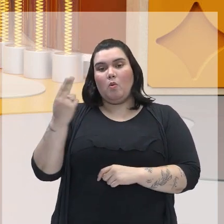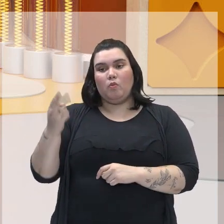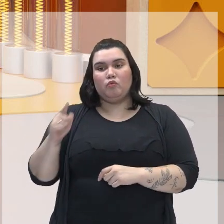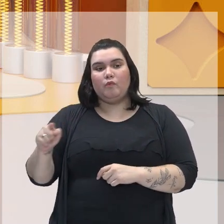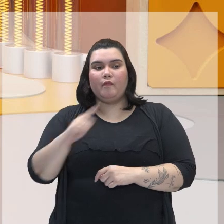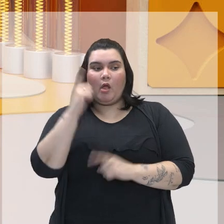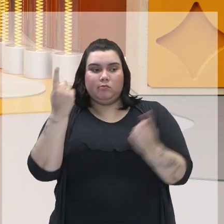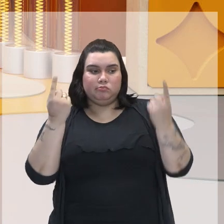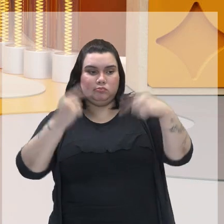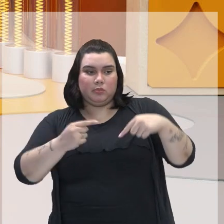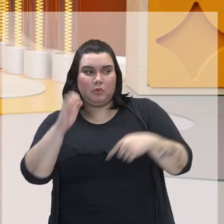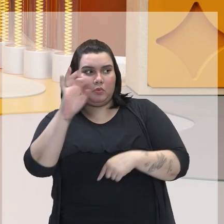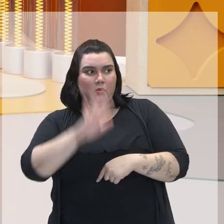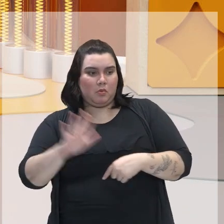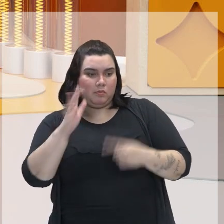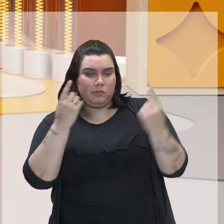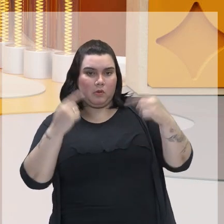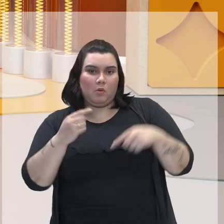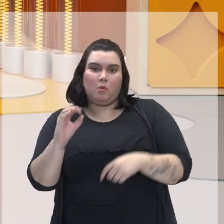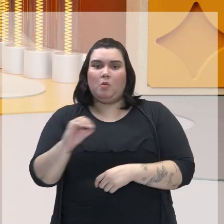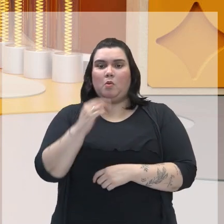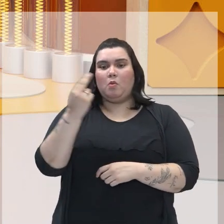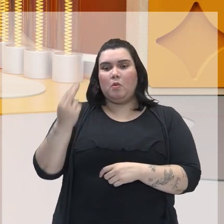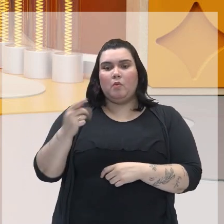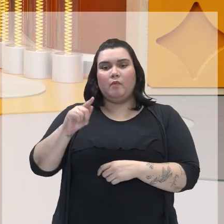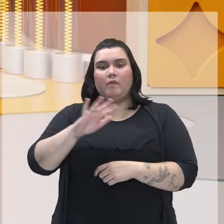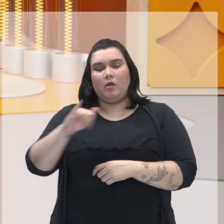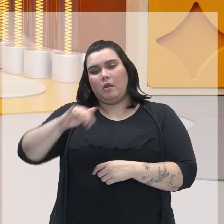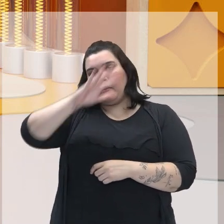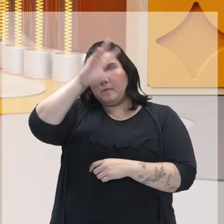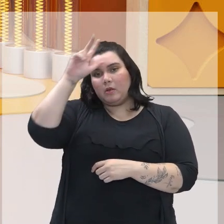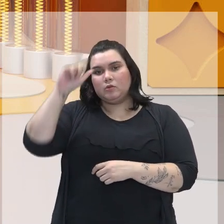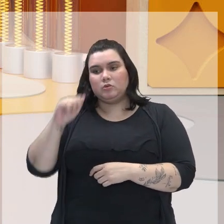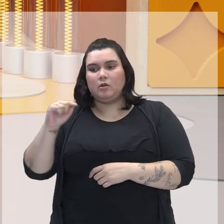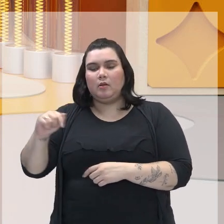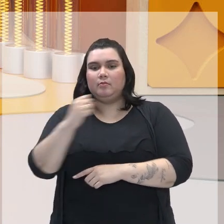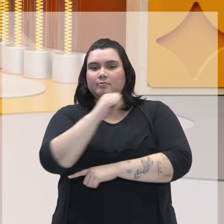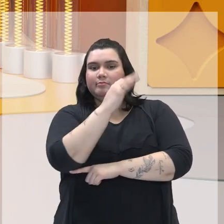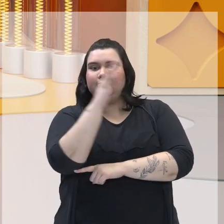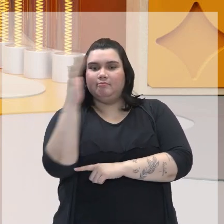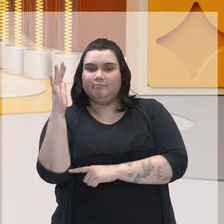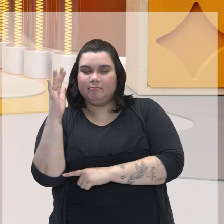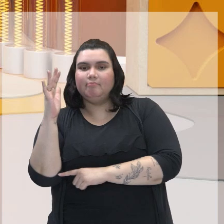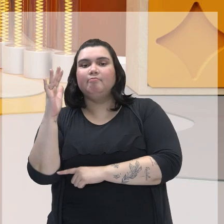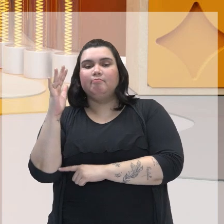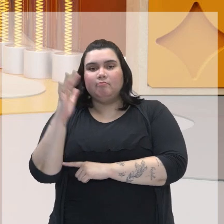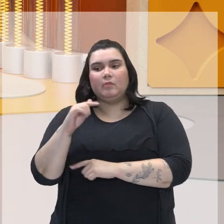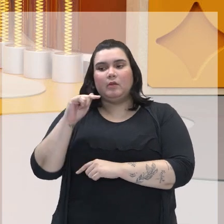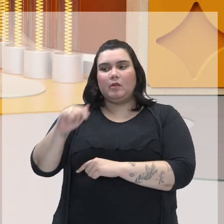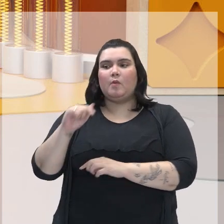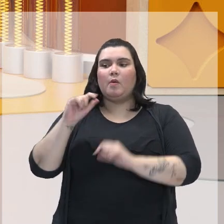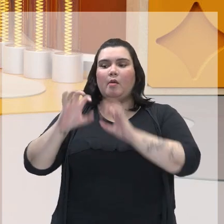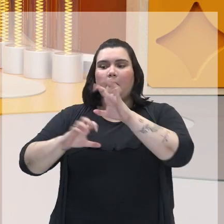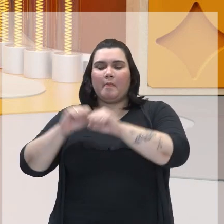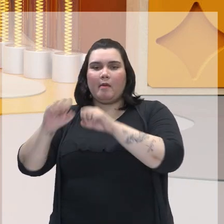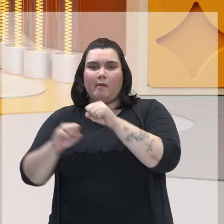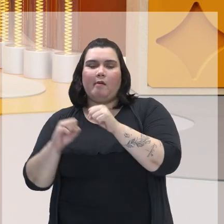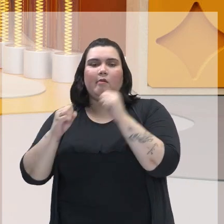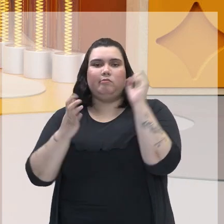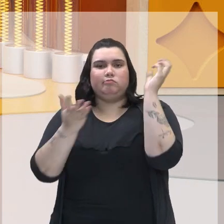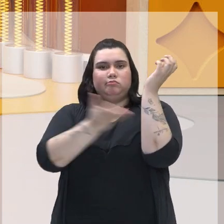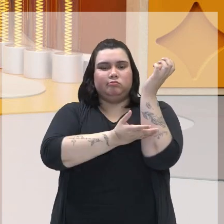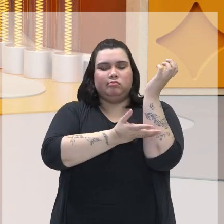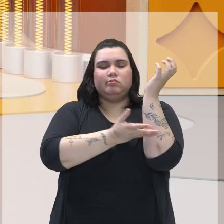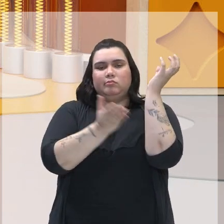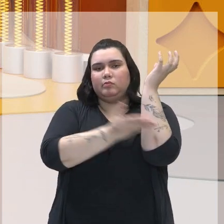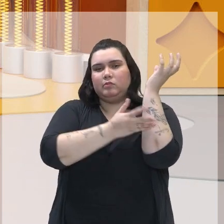na Europa, pelos países aliados, ou você vai para a Amazônia coletar látex para fornecer para os Estados Unidos. Então, por isso a chamada de Batalha da